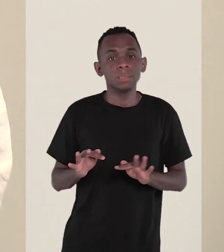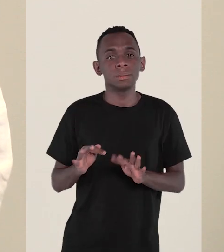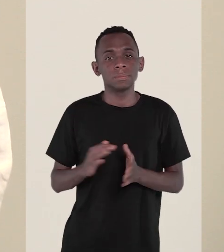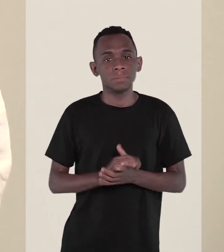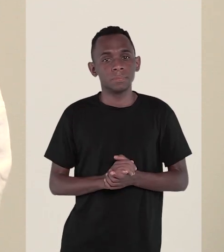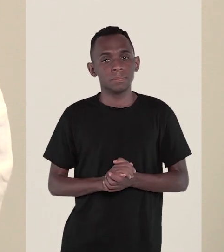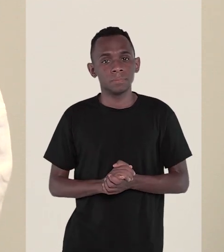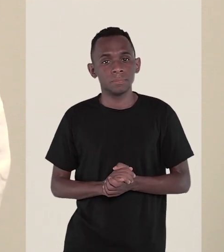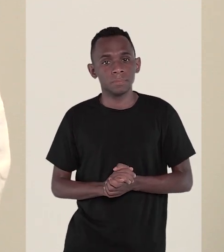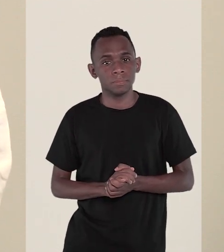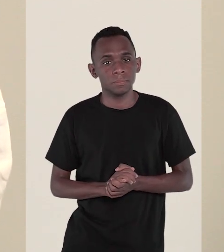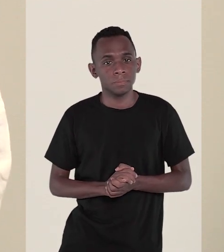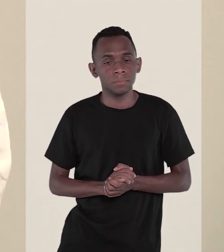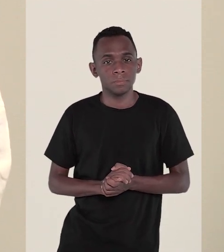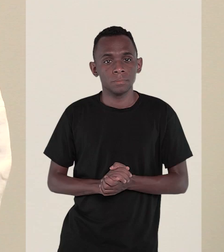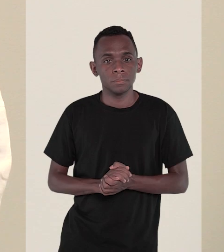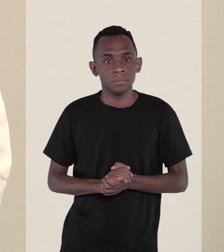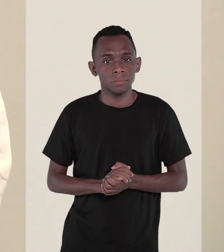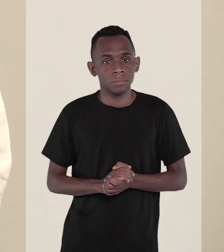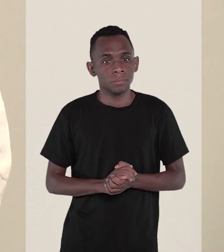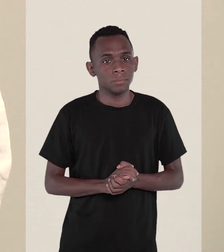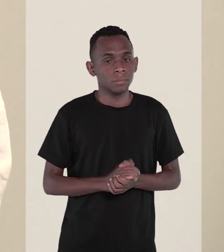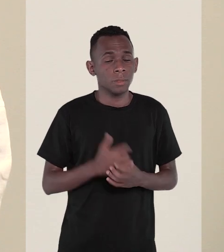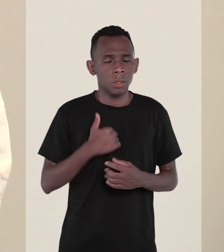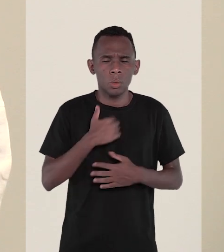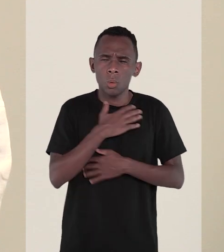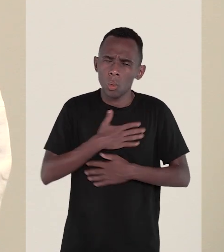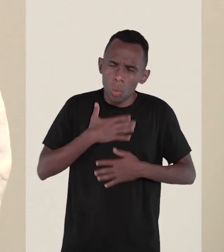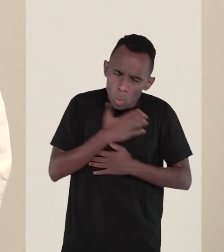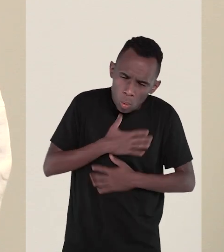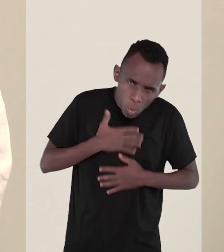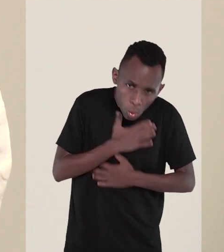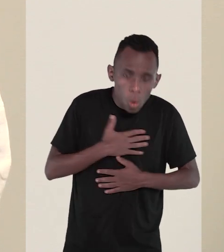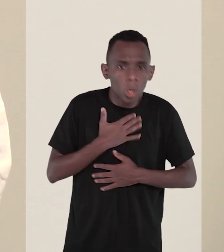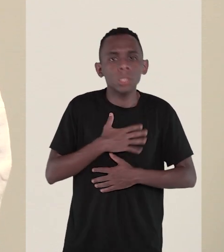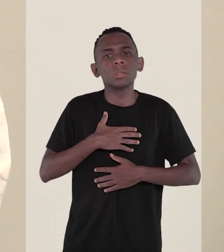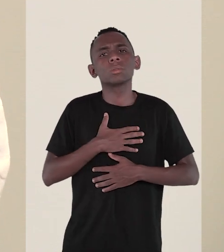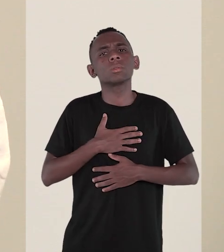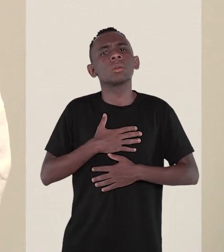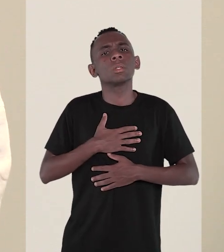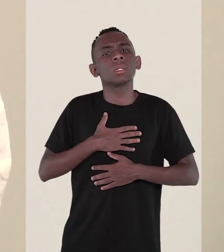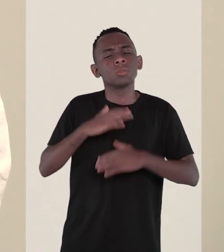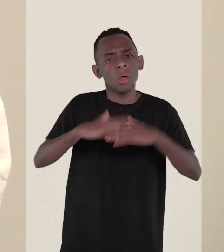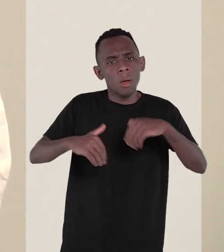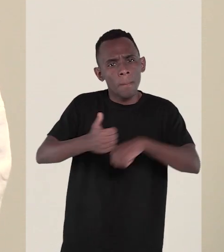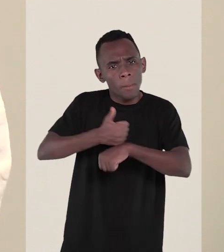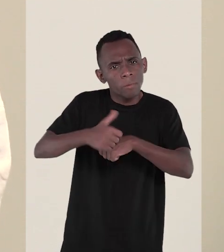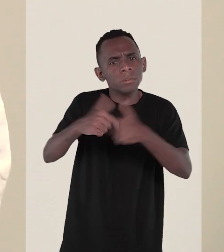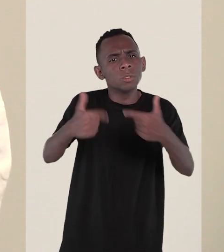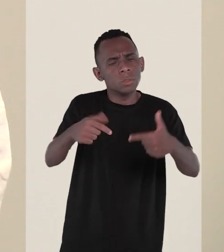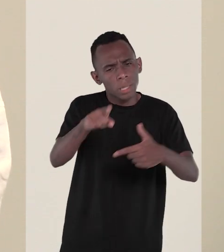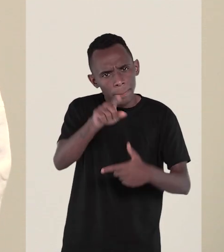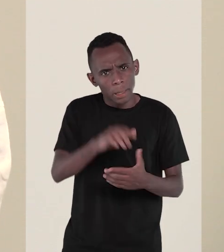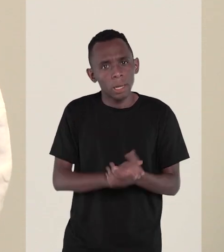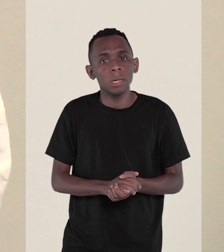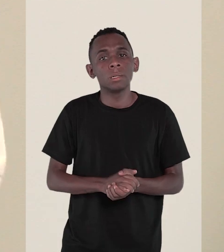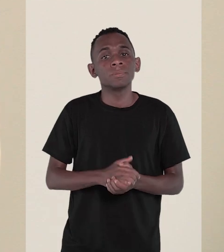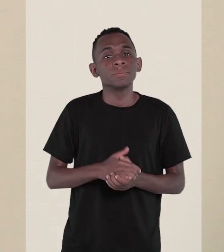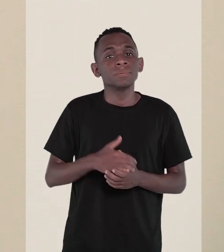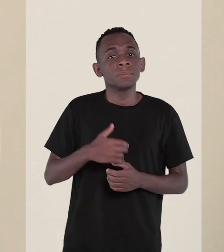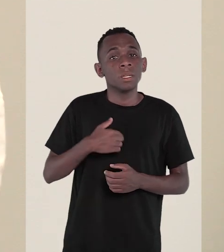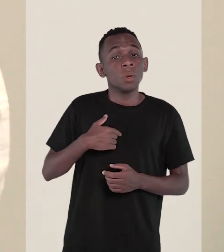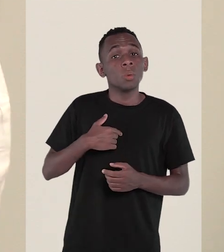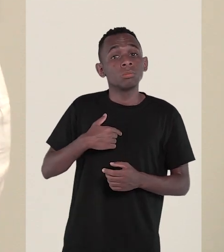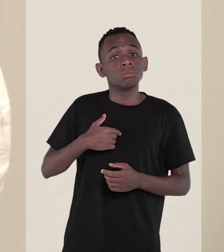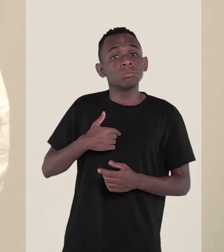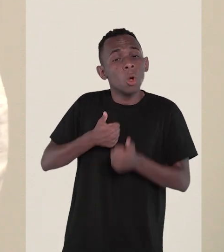feliz em estar aqui, sabe? E curto muito demais o seu trabalho. Muito obrigado. Acompanhar você durante a